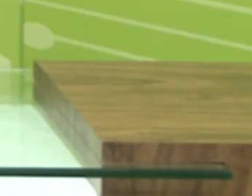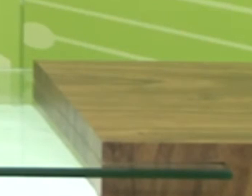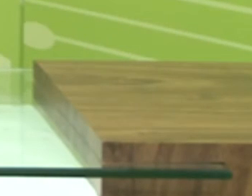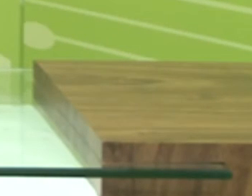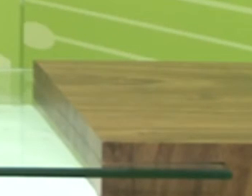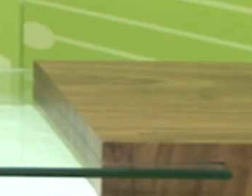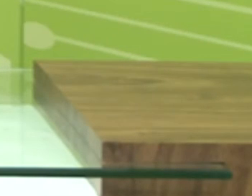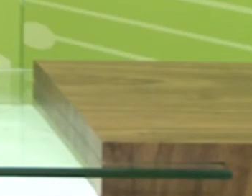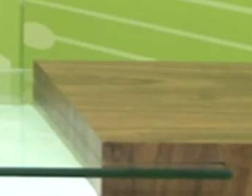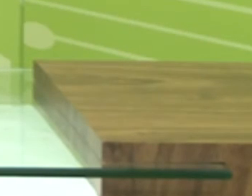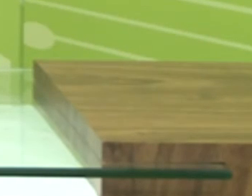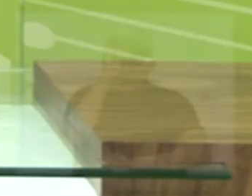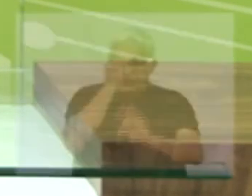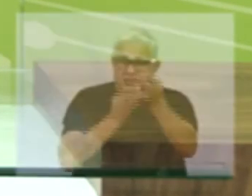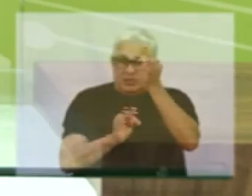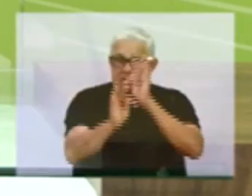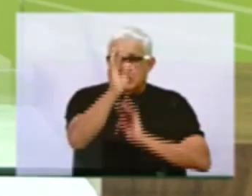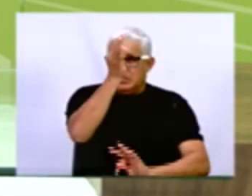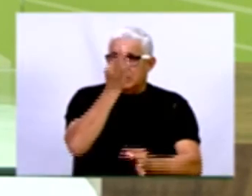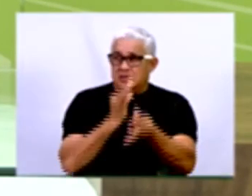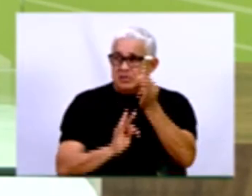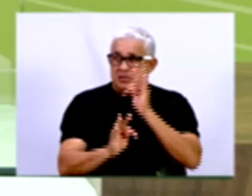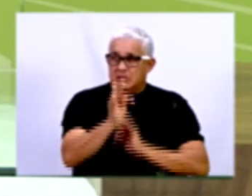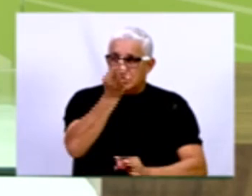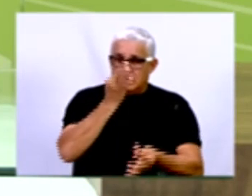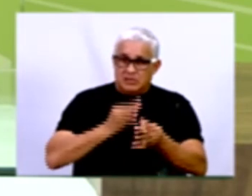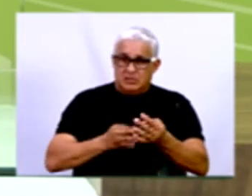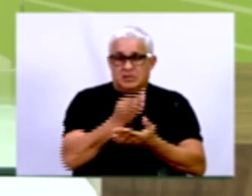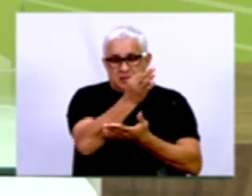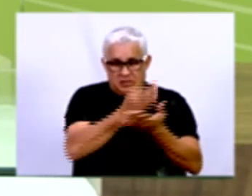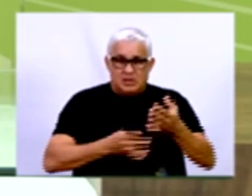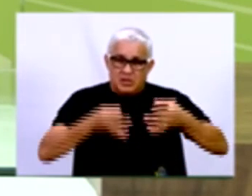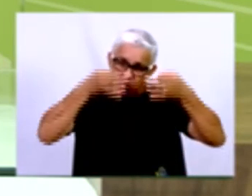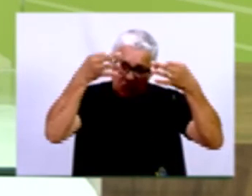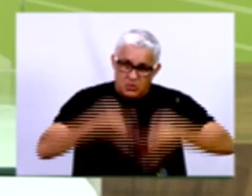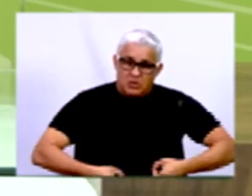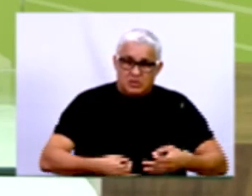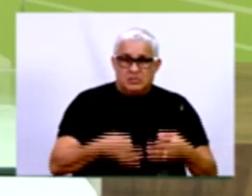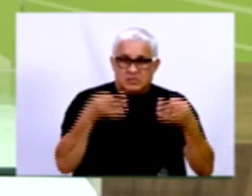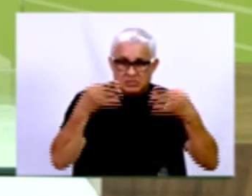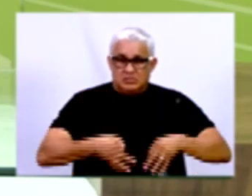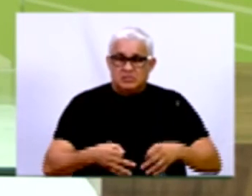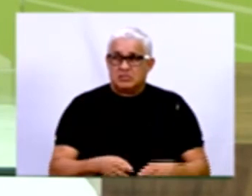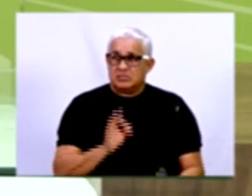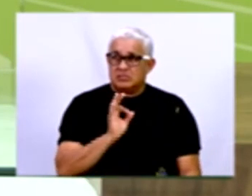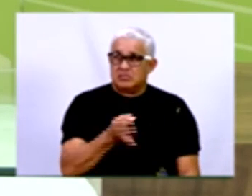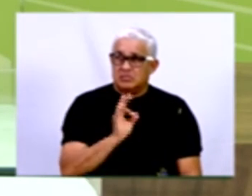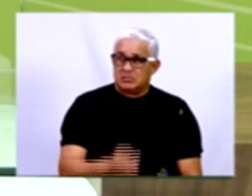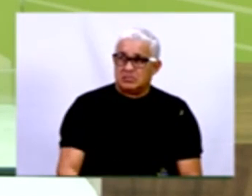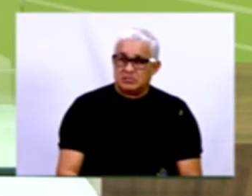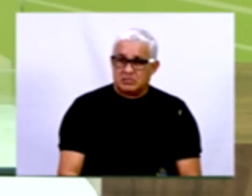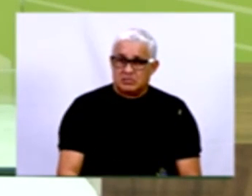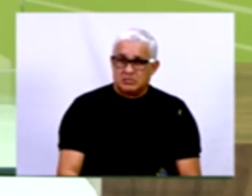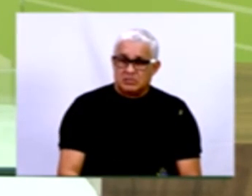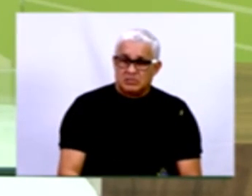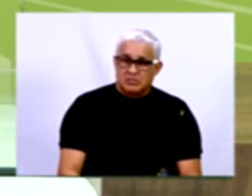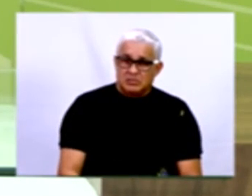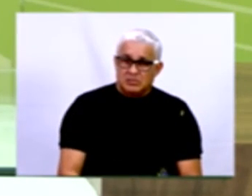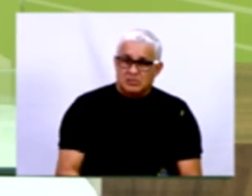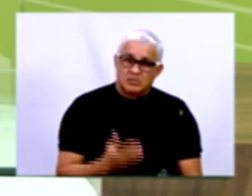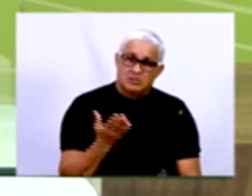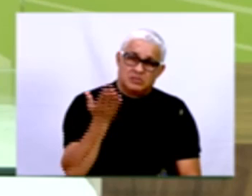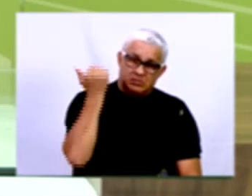inovações tecnológicas. Exatamente como no texto, totalmente correto, exatamente isso, gente. Há pouco tempo atrás, como a